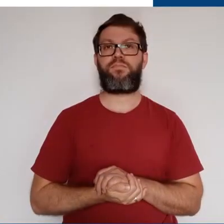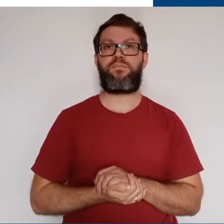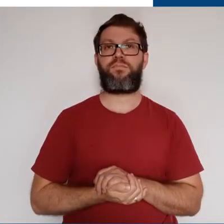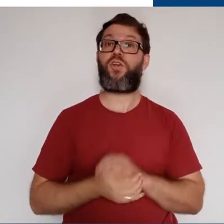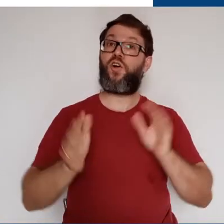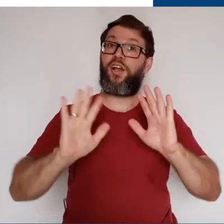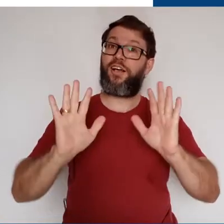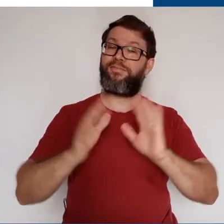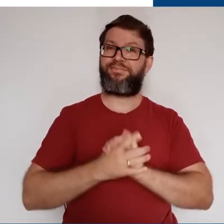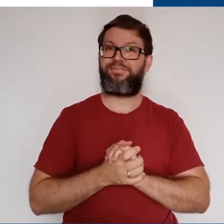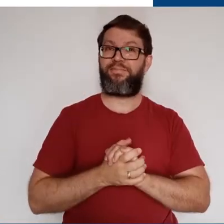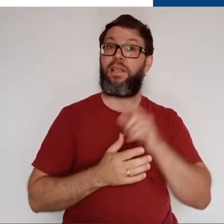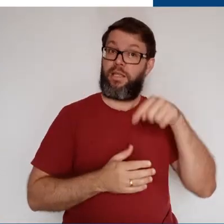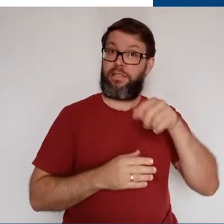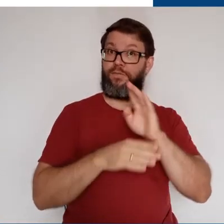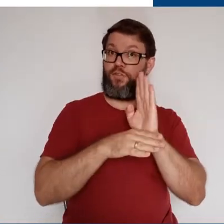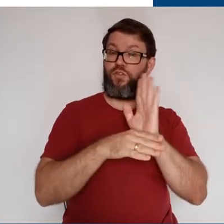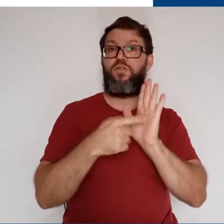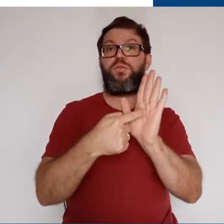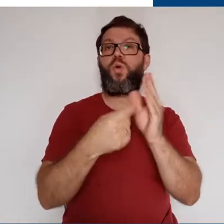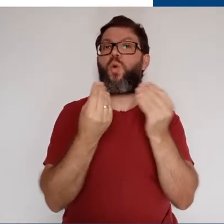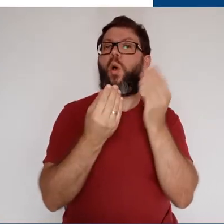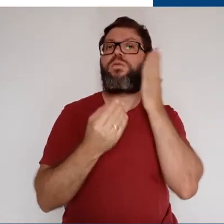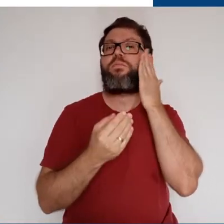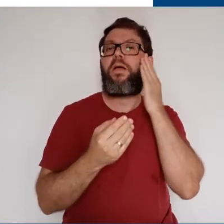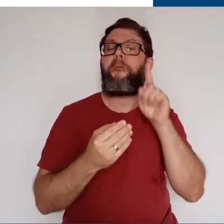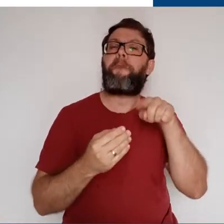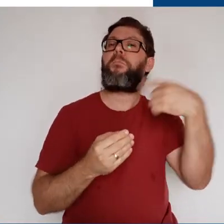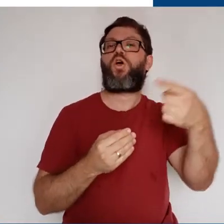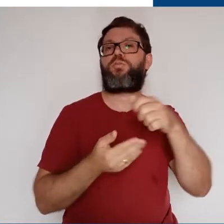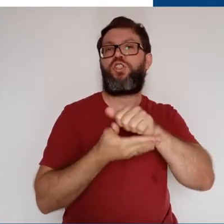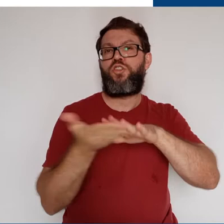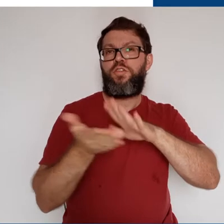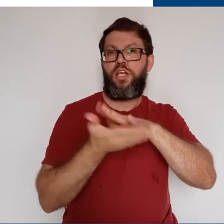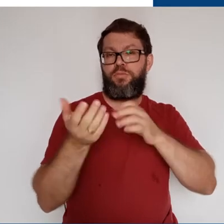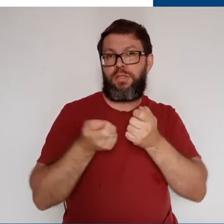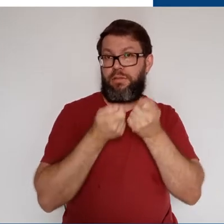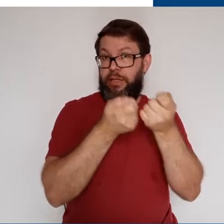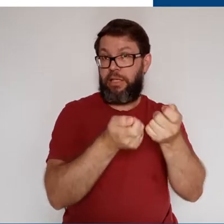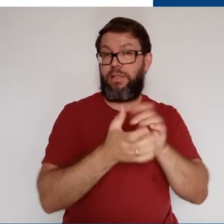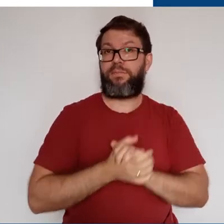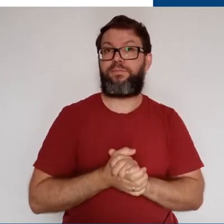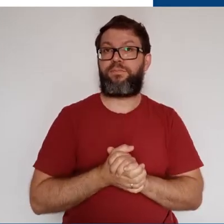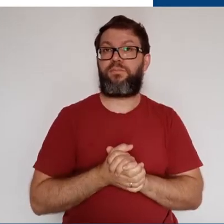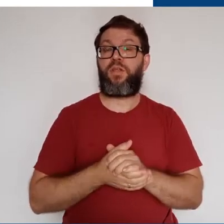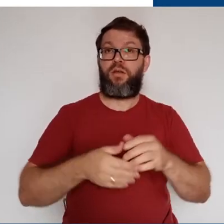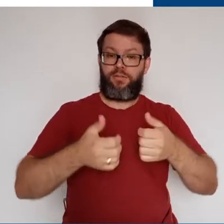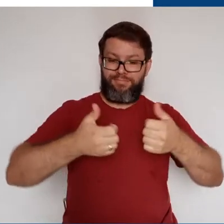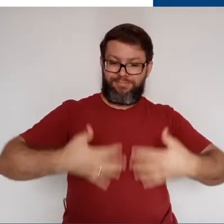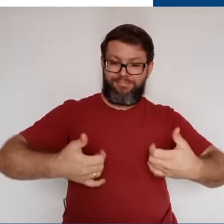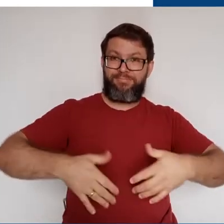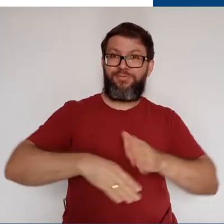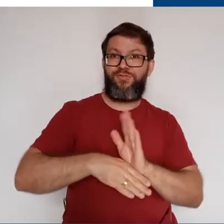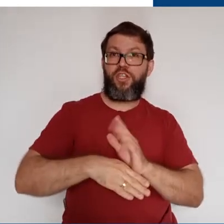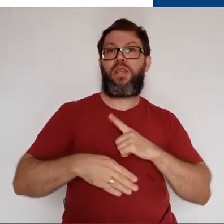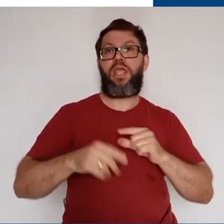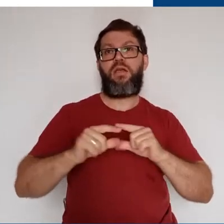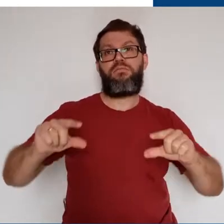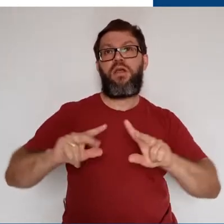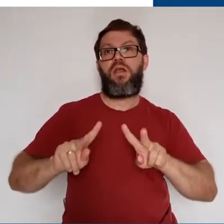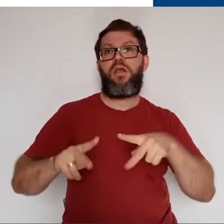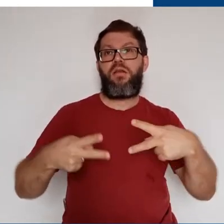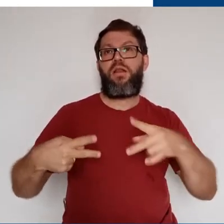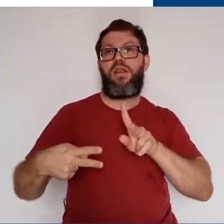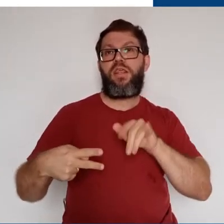o Olá nesse vídeo mostrarei como saber quais são as próximas atividades a serem entregues na descrição está o link de um outro vídeo que